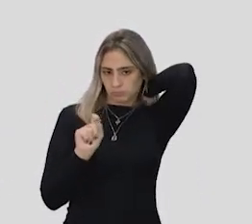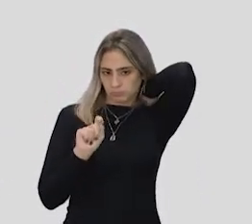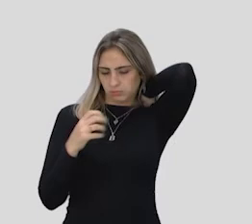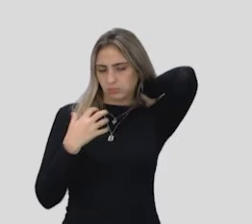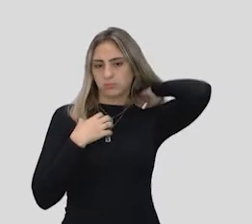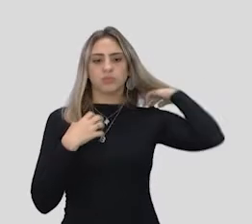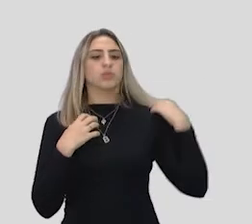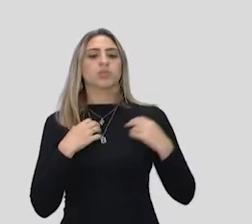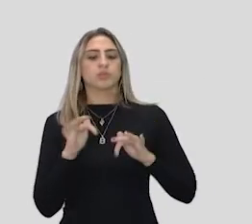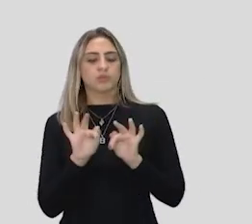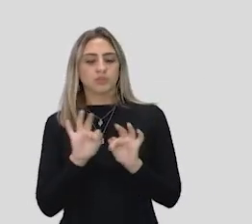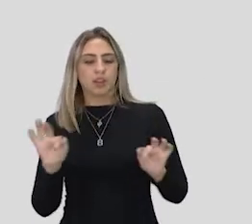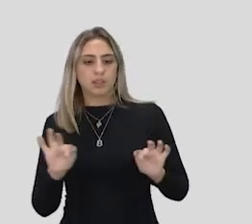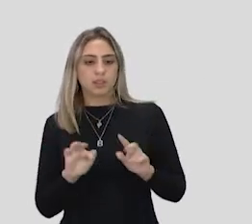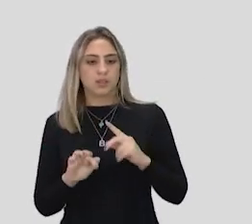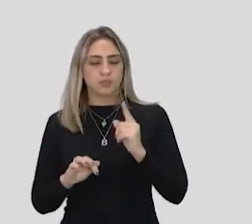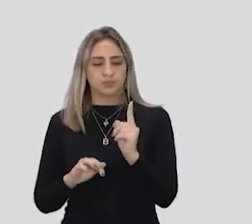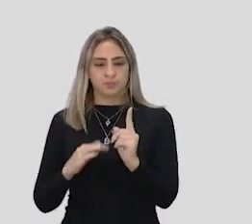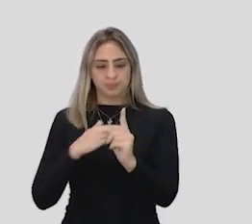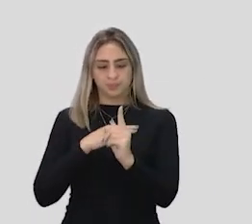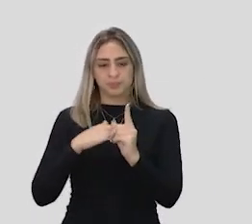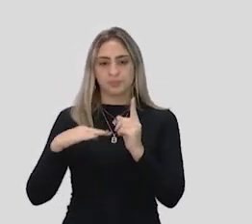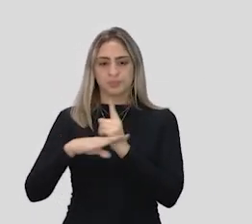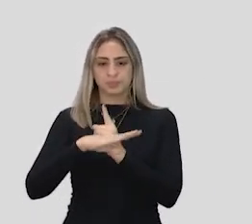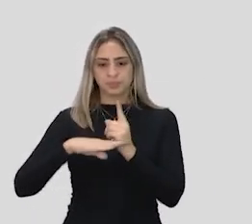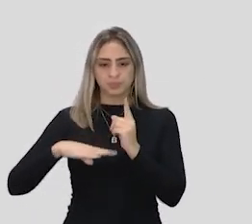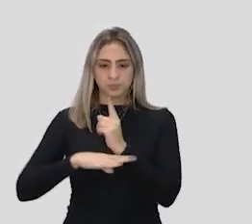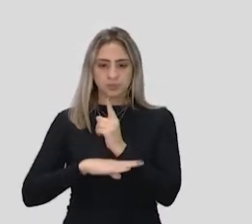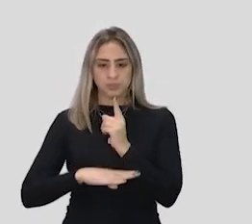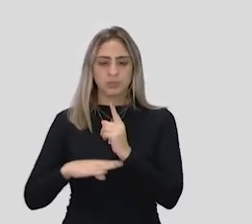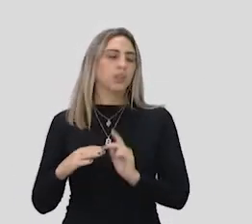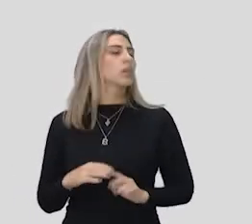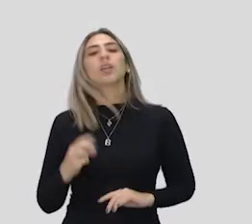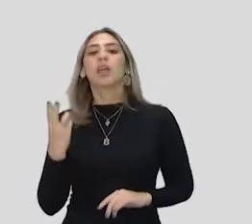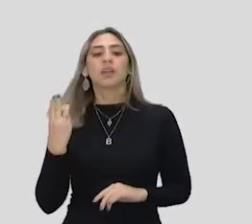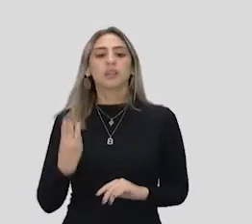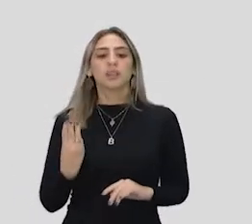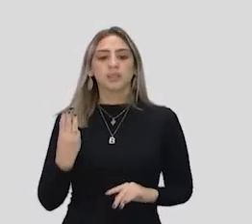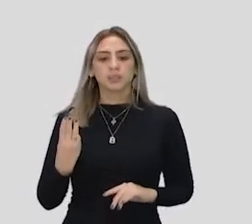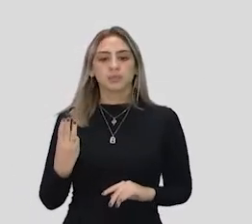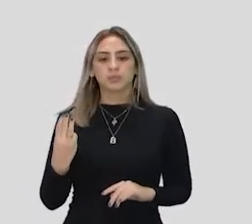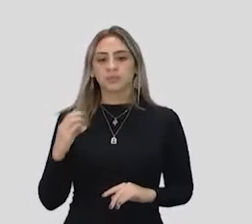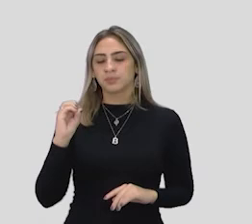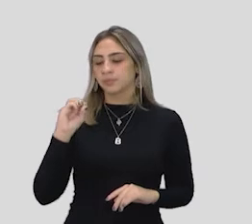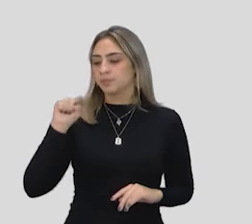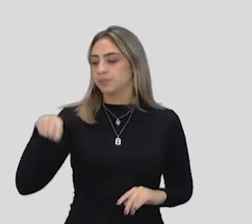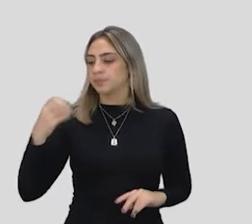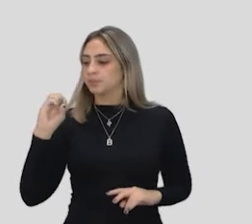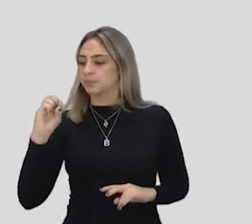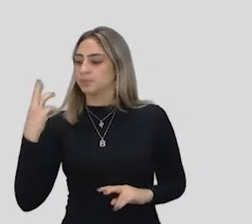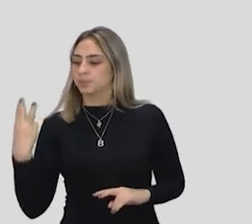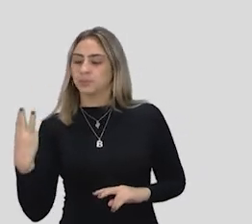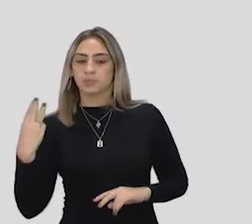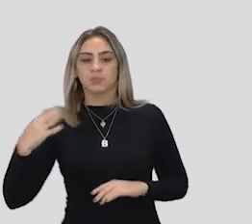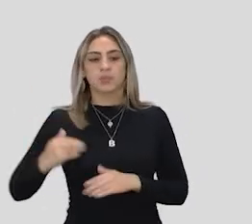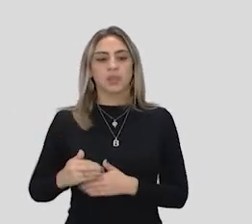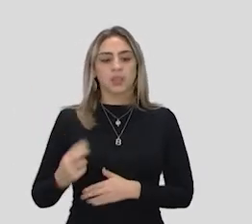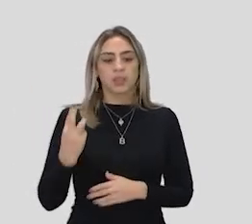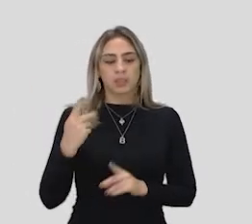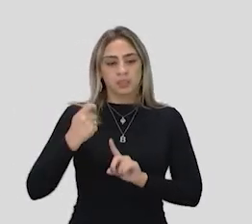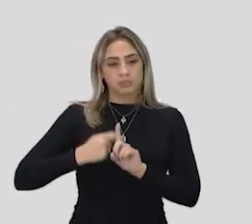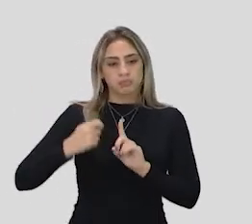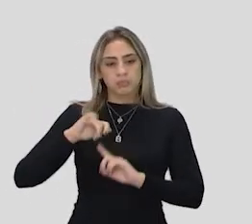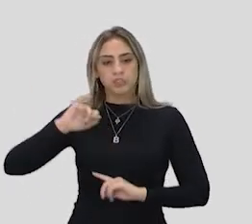forma de fração ou na forma de decimal, né? 3 centésimos, durante um tempo aí de 3 meses. A